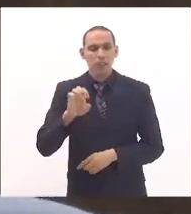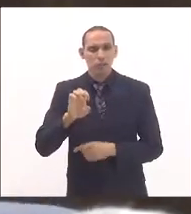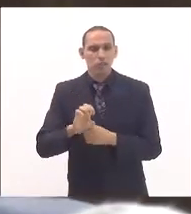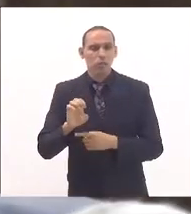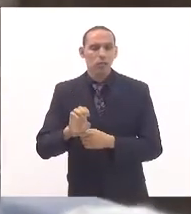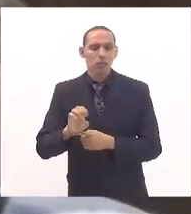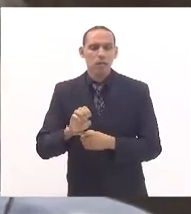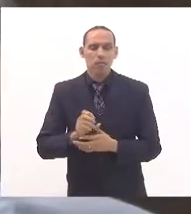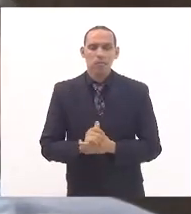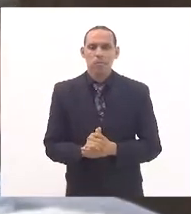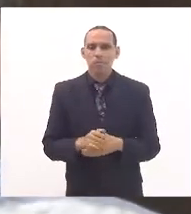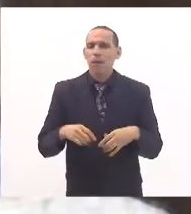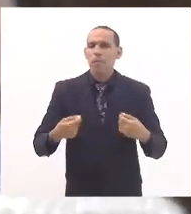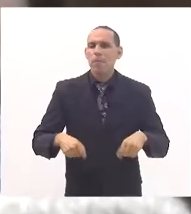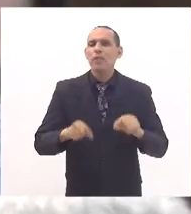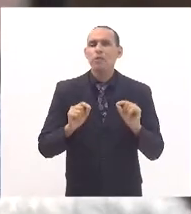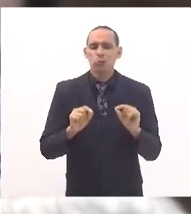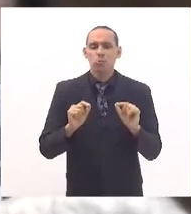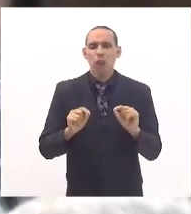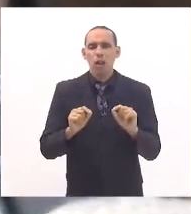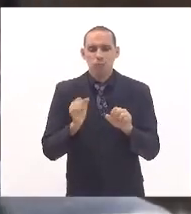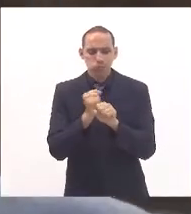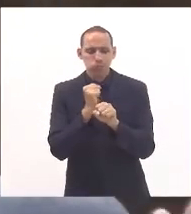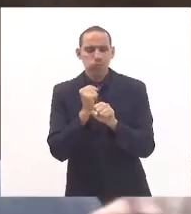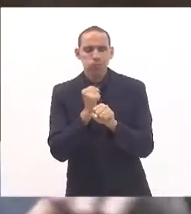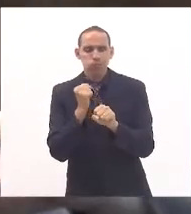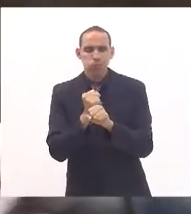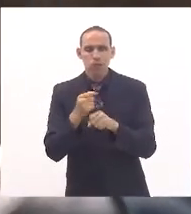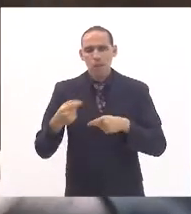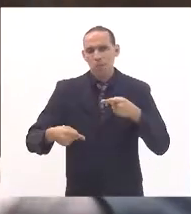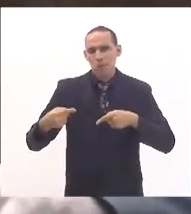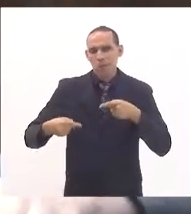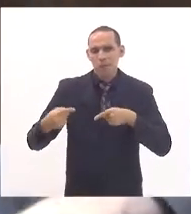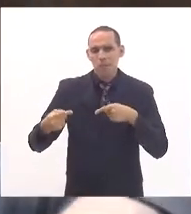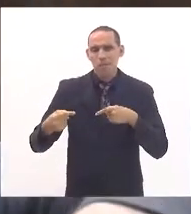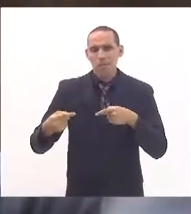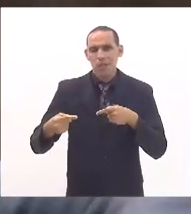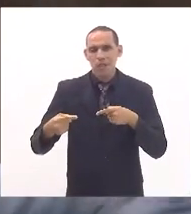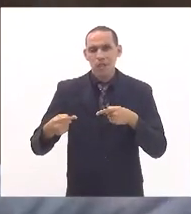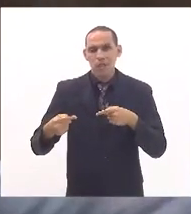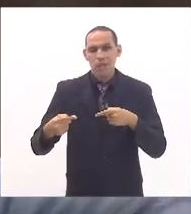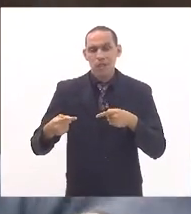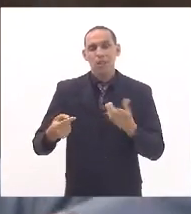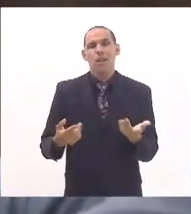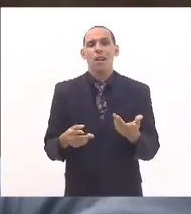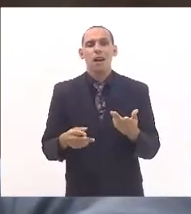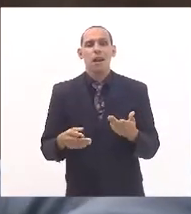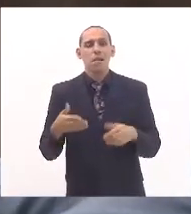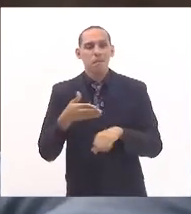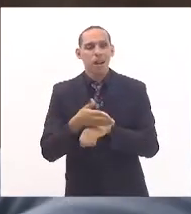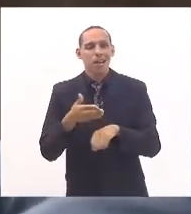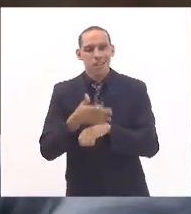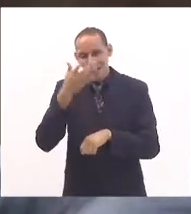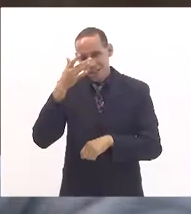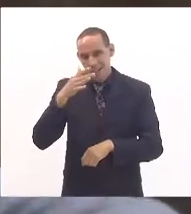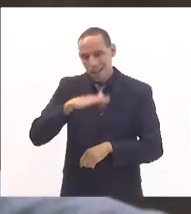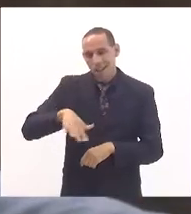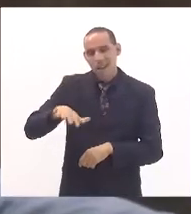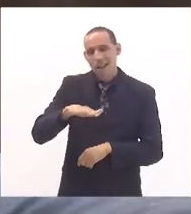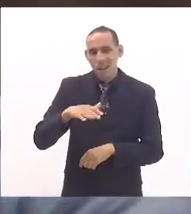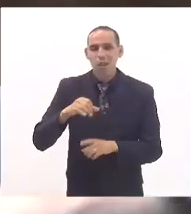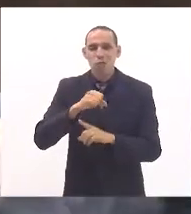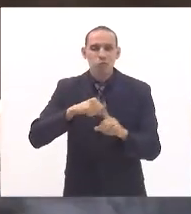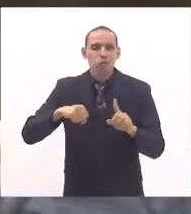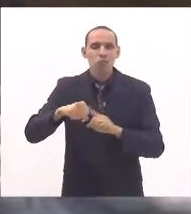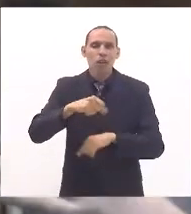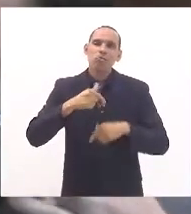Janeiro, é necessário que essa construção política tenha a participação efetiva dos setores sociais que